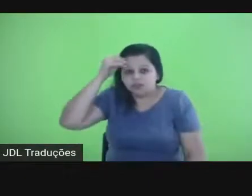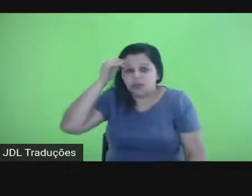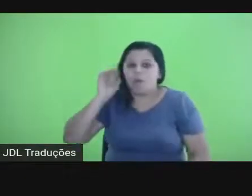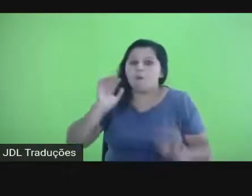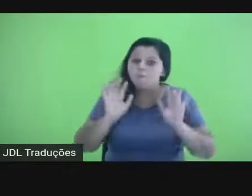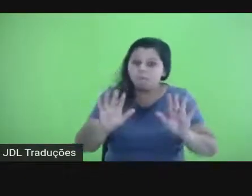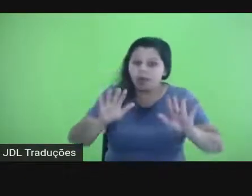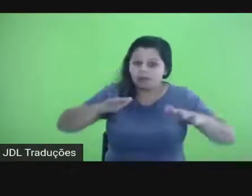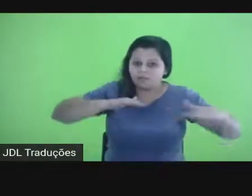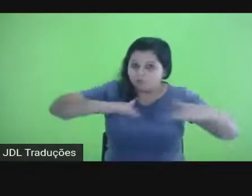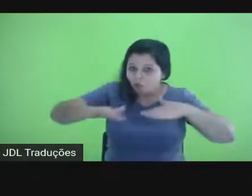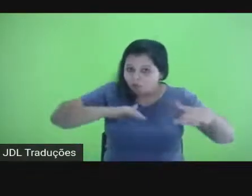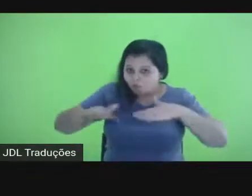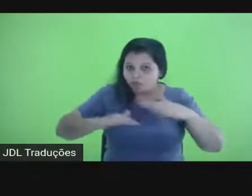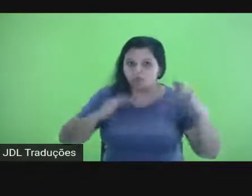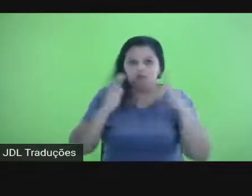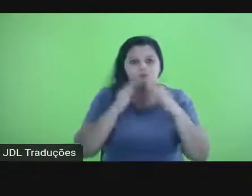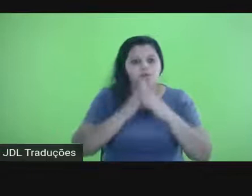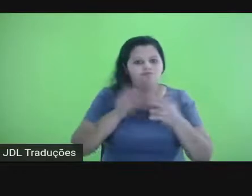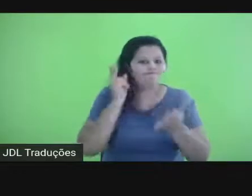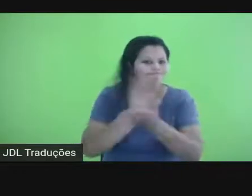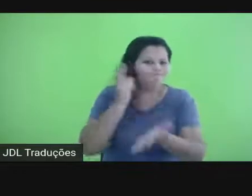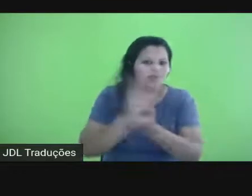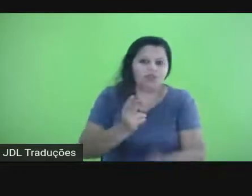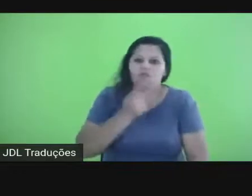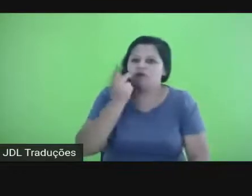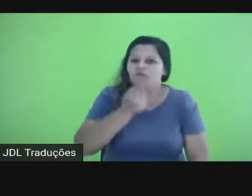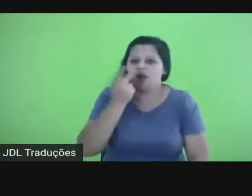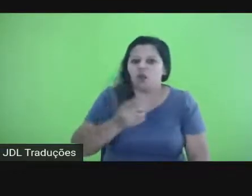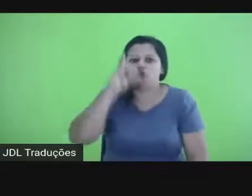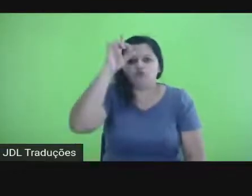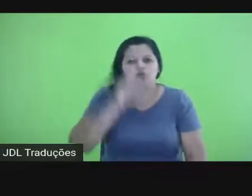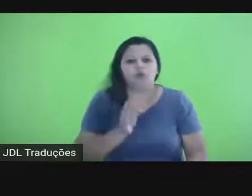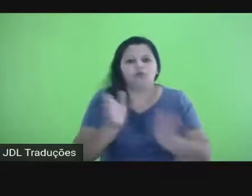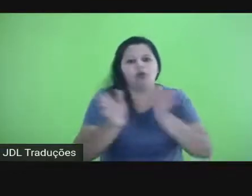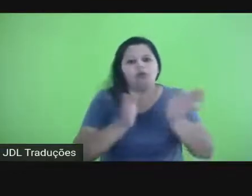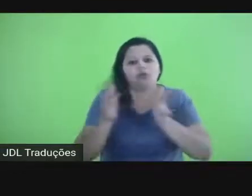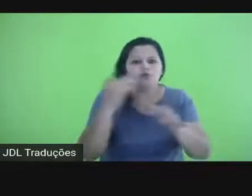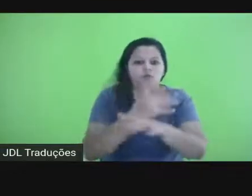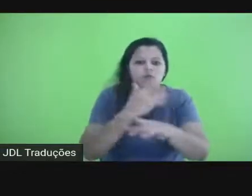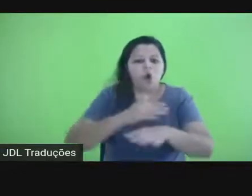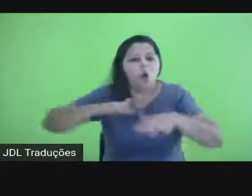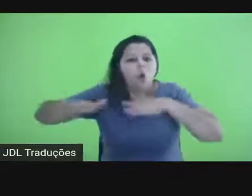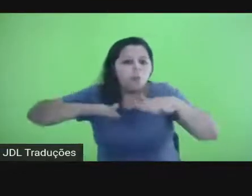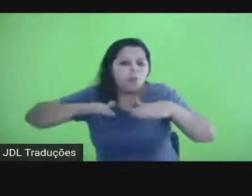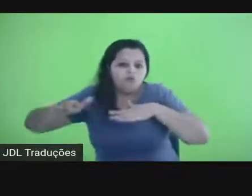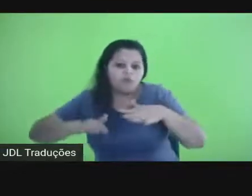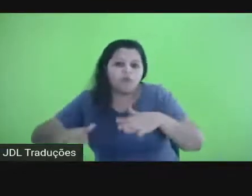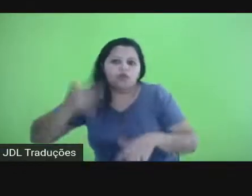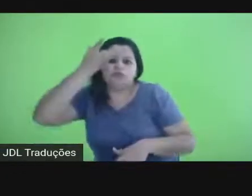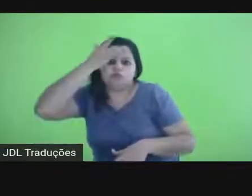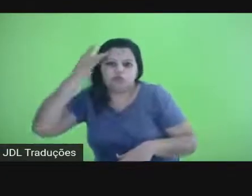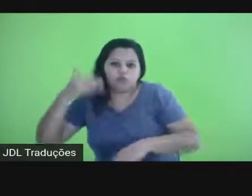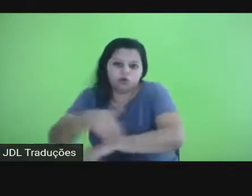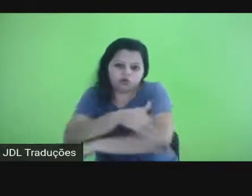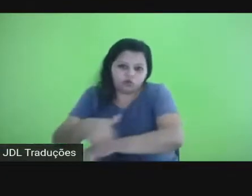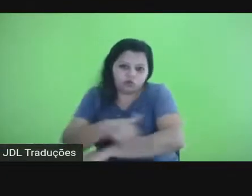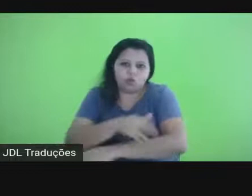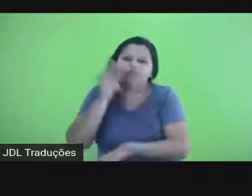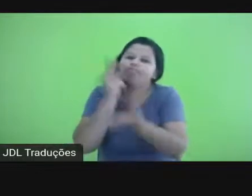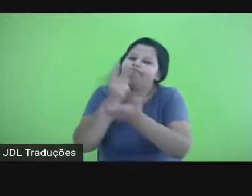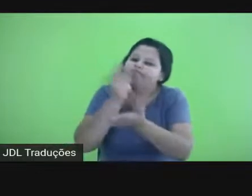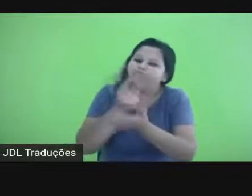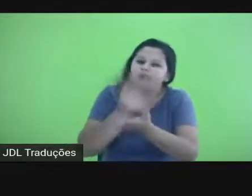de moradia sempre falou em direito à cidade, o movimento de população em situação de rua sempre falou em direito à cidade, porque